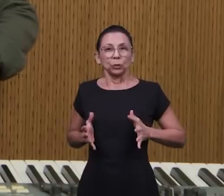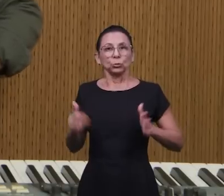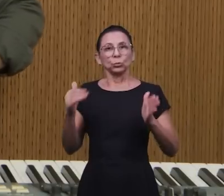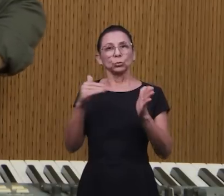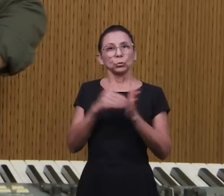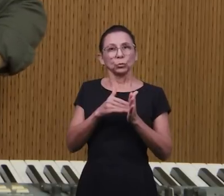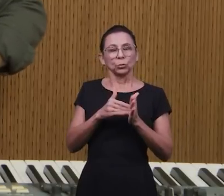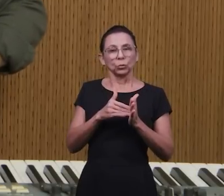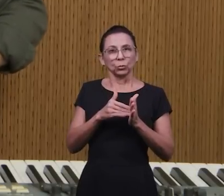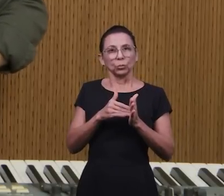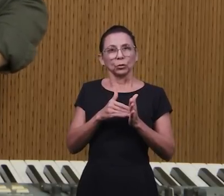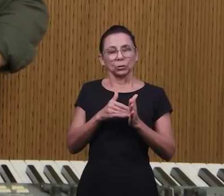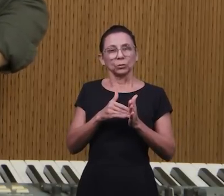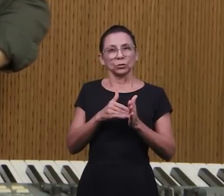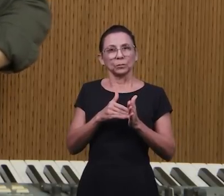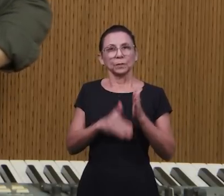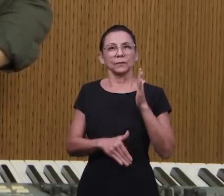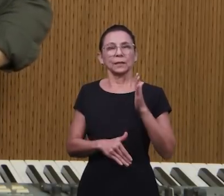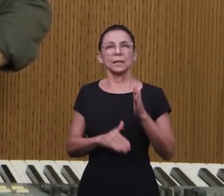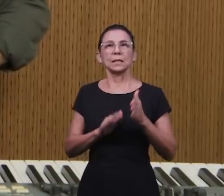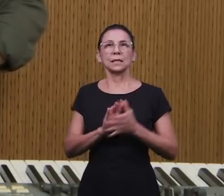inspirou.